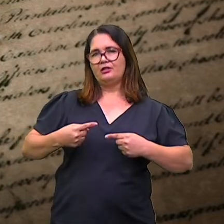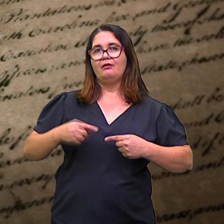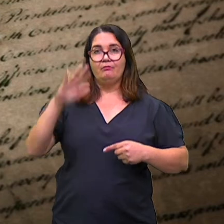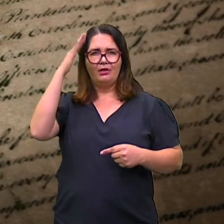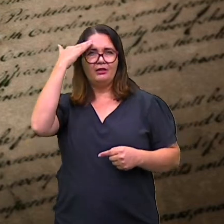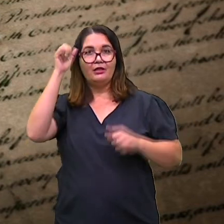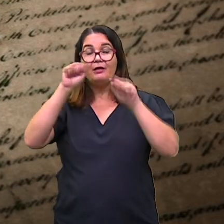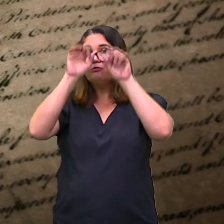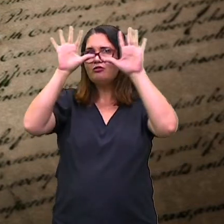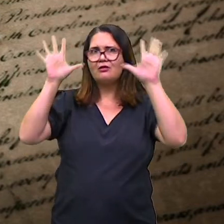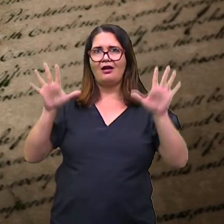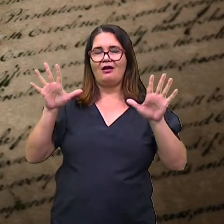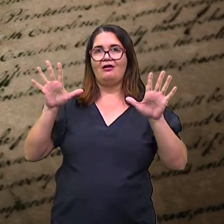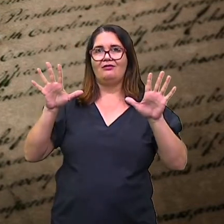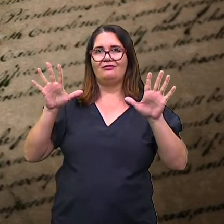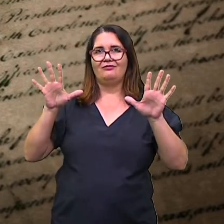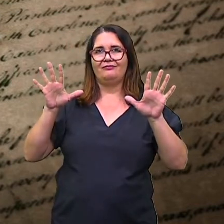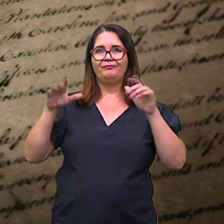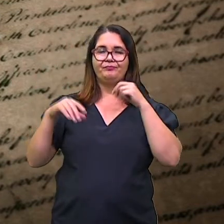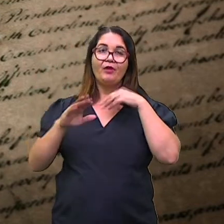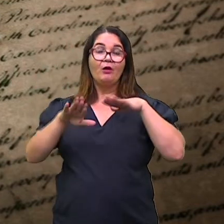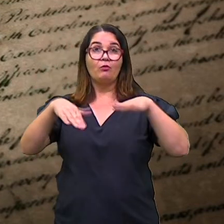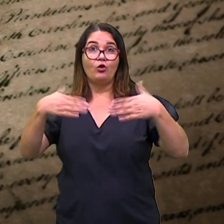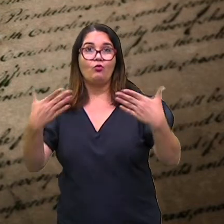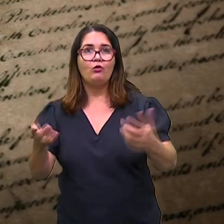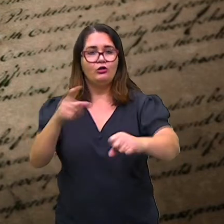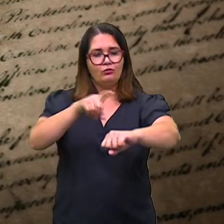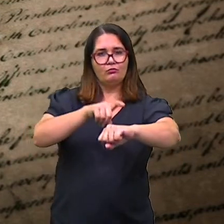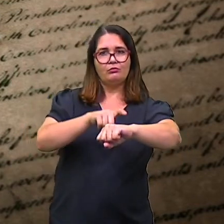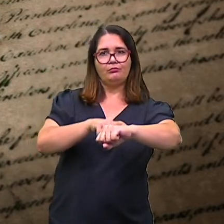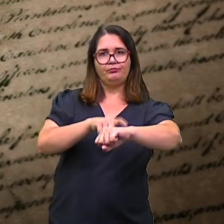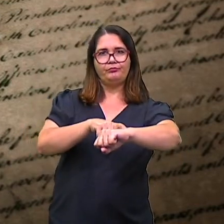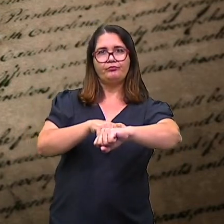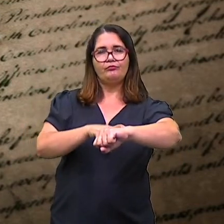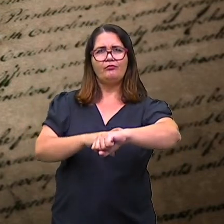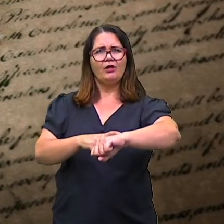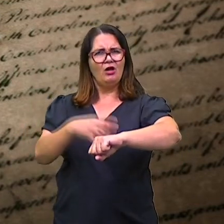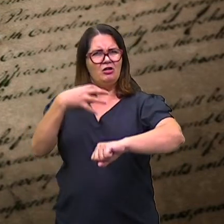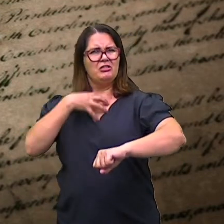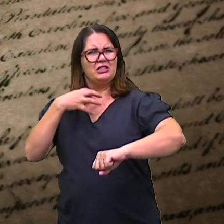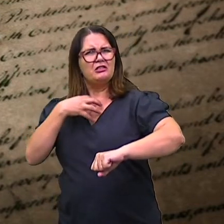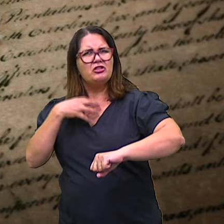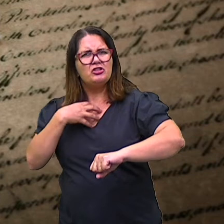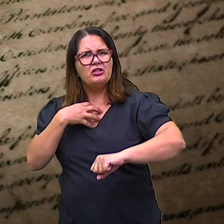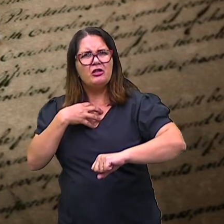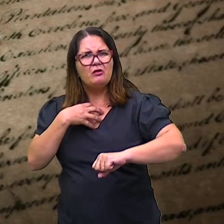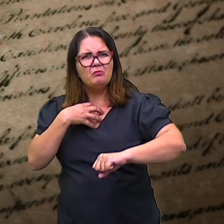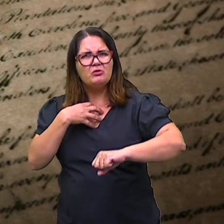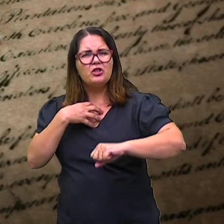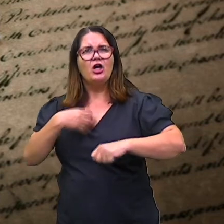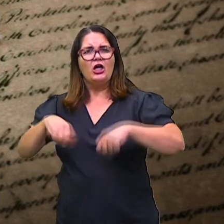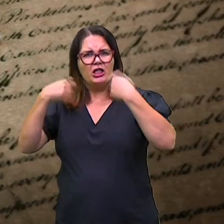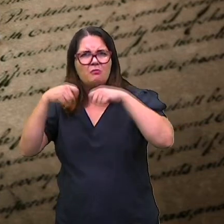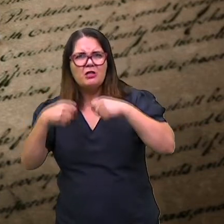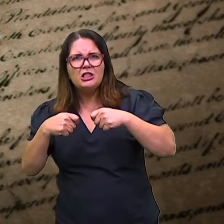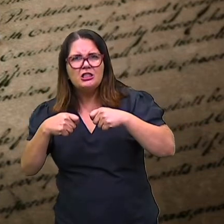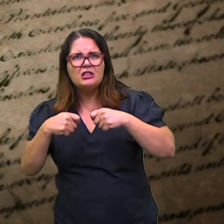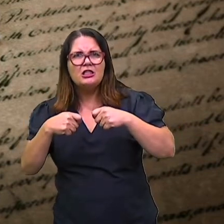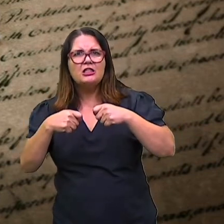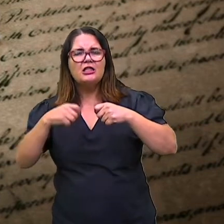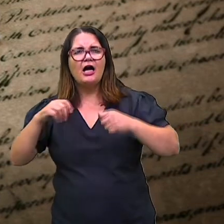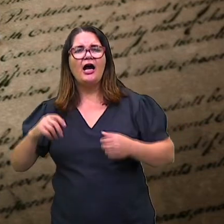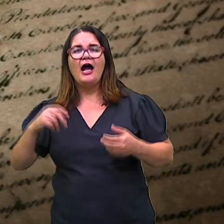Para gritarmos essa palavra impeachment e para